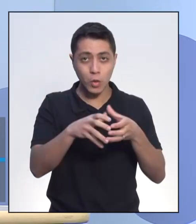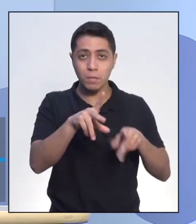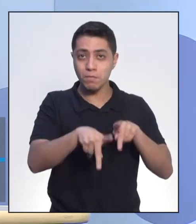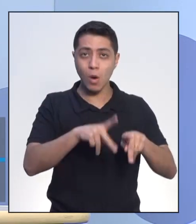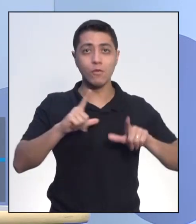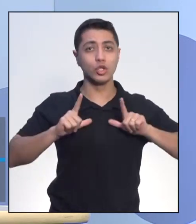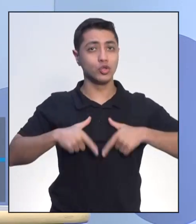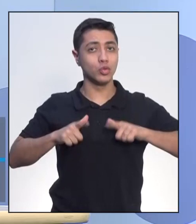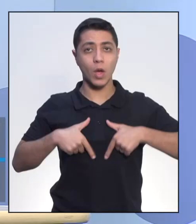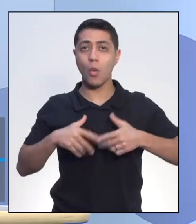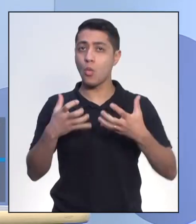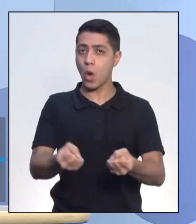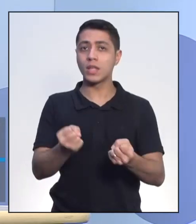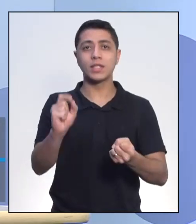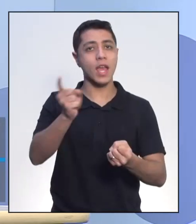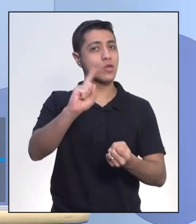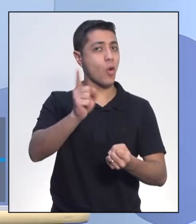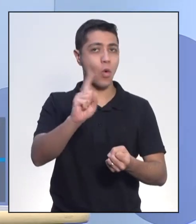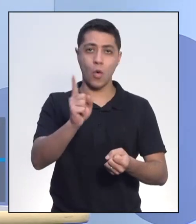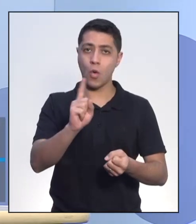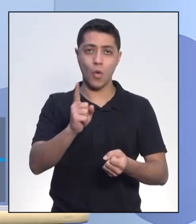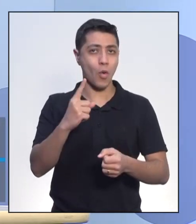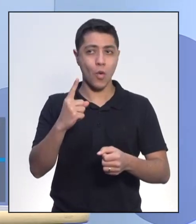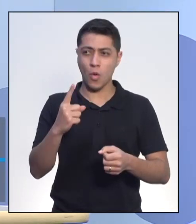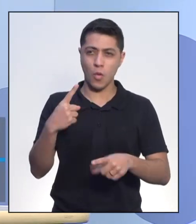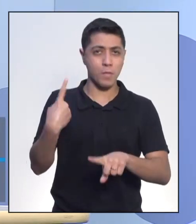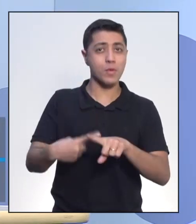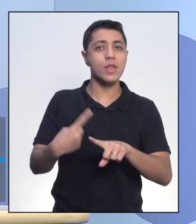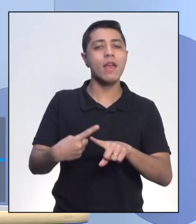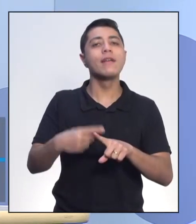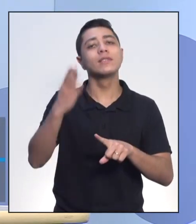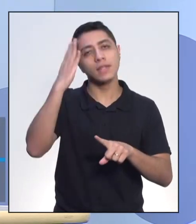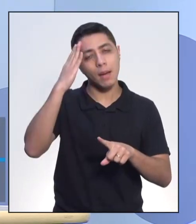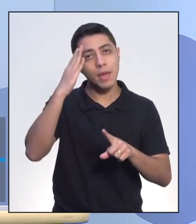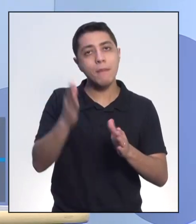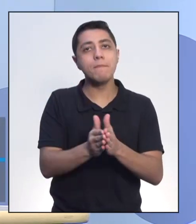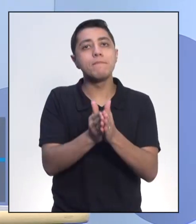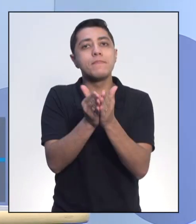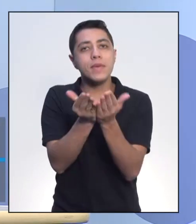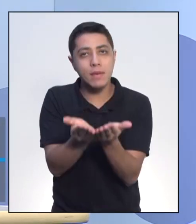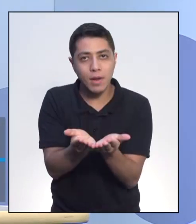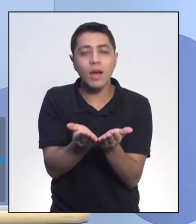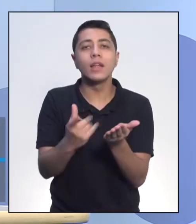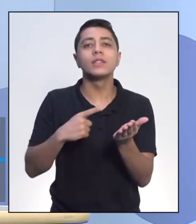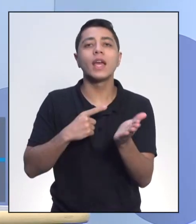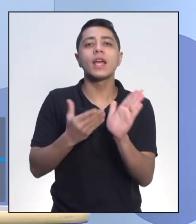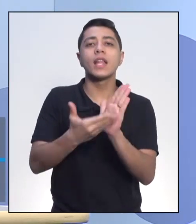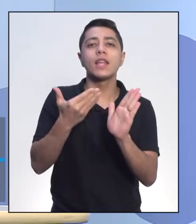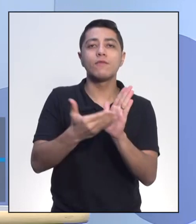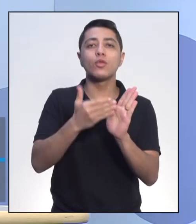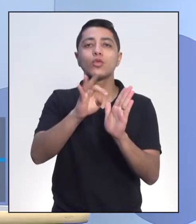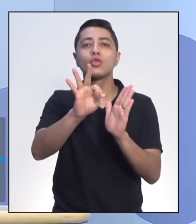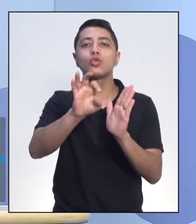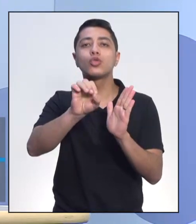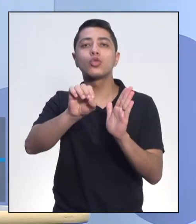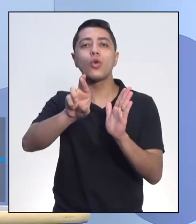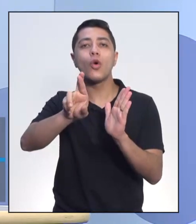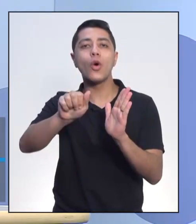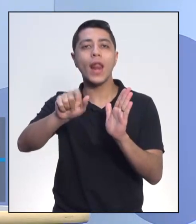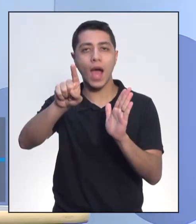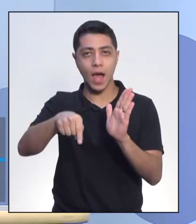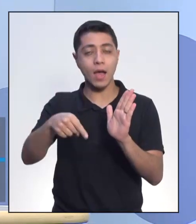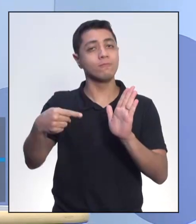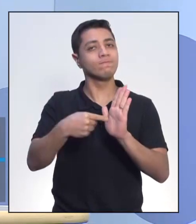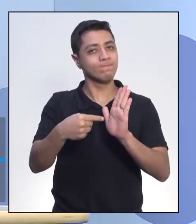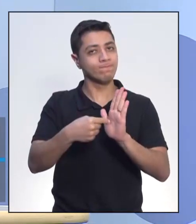né, biblicamente, lembrando que a Torá, que é o primeiro testamento da Bíblia, é o livro sagrado dos judeus, para eles está lá, olha, está aqui,